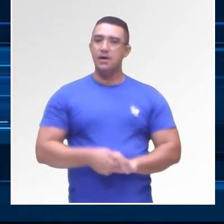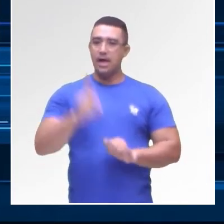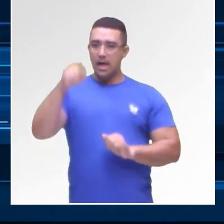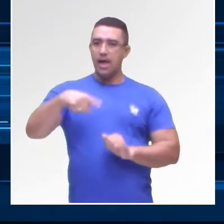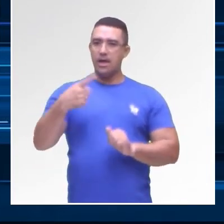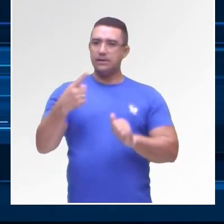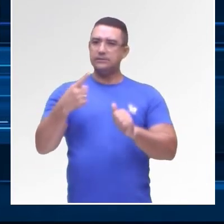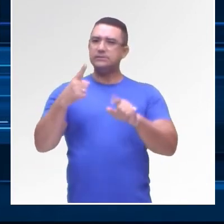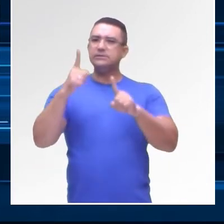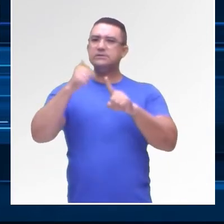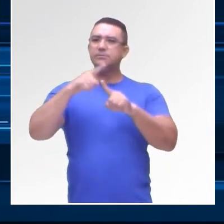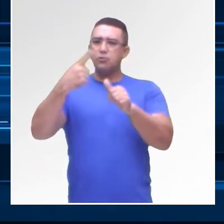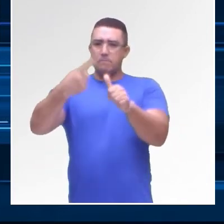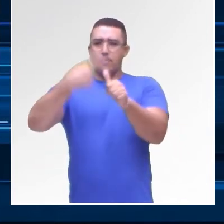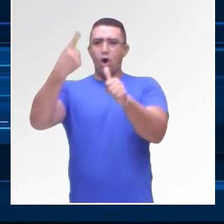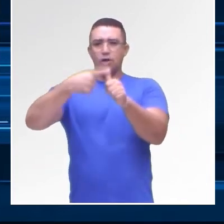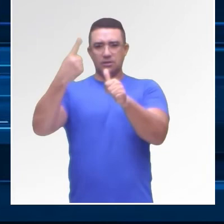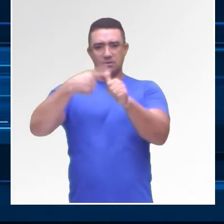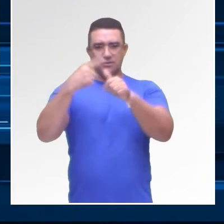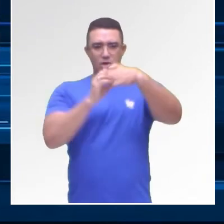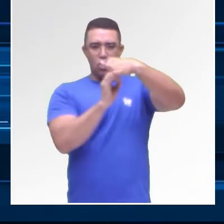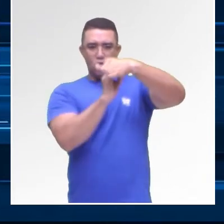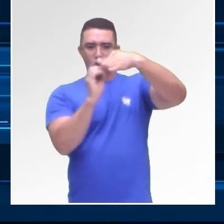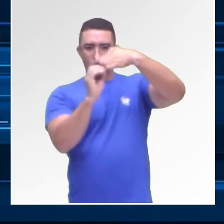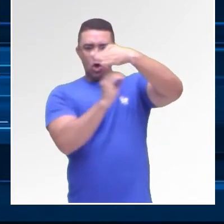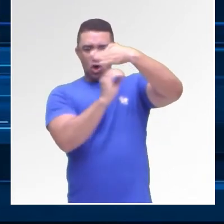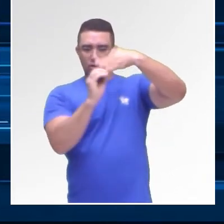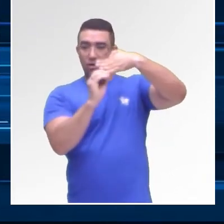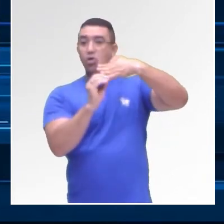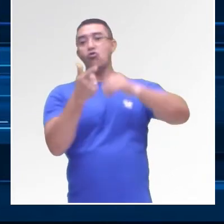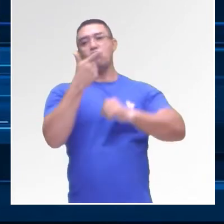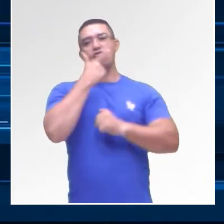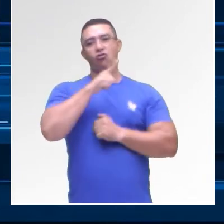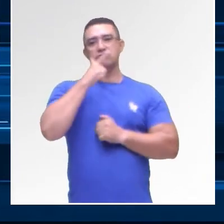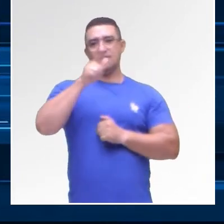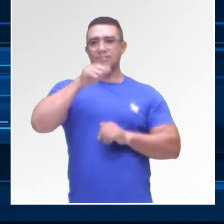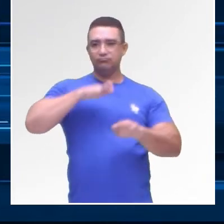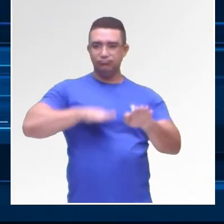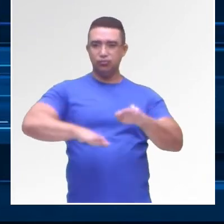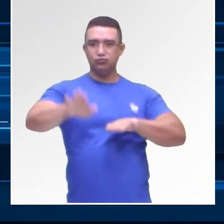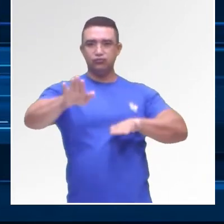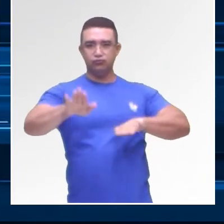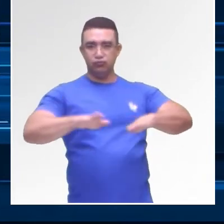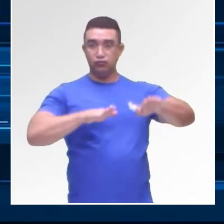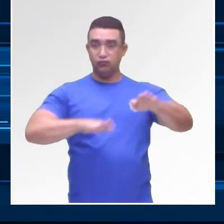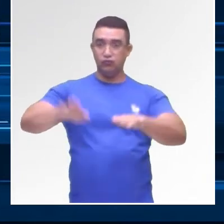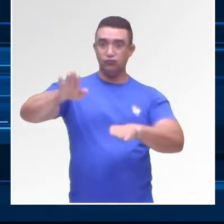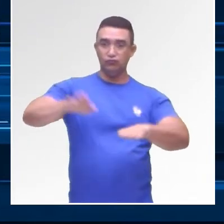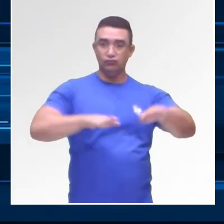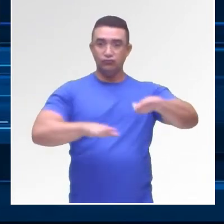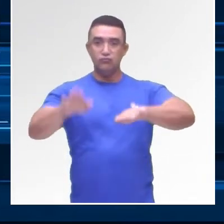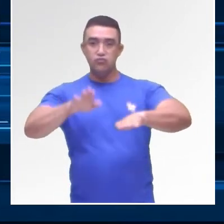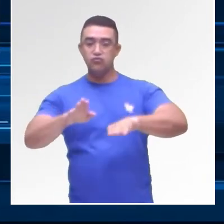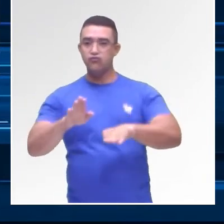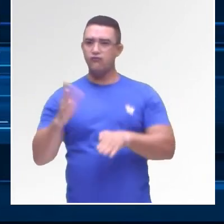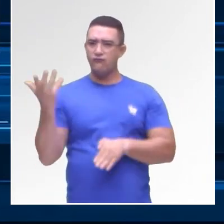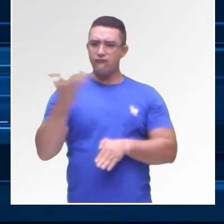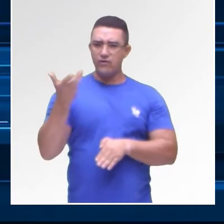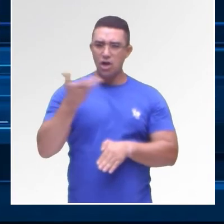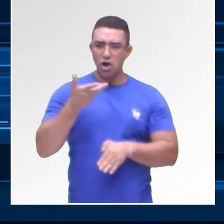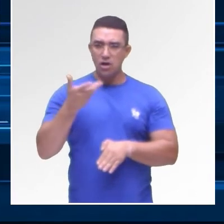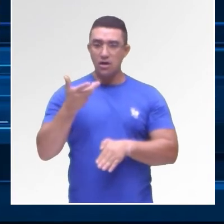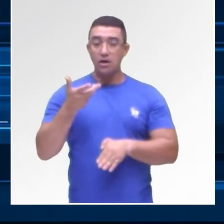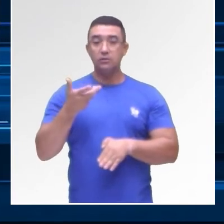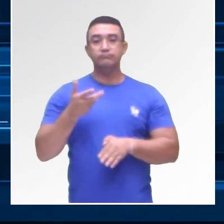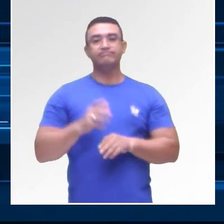rodas embaixo que você consegue se deslocar sobre elas velozmente. Justamente por ela ser